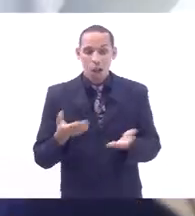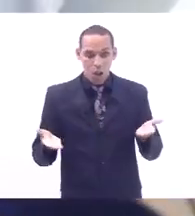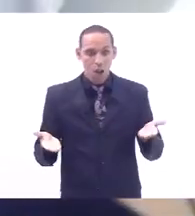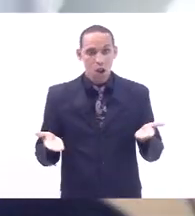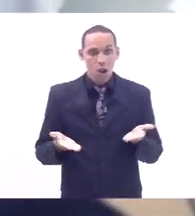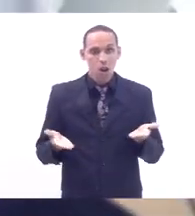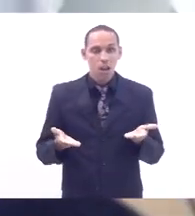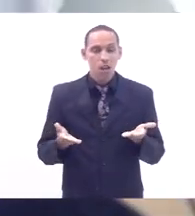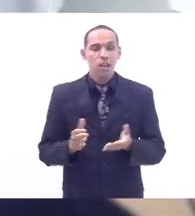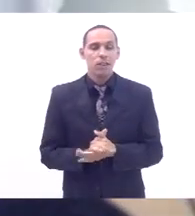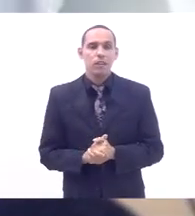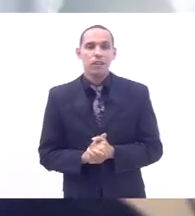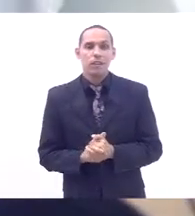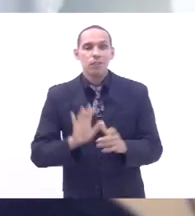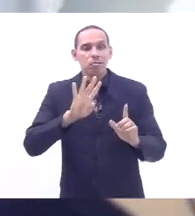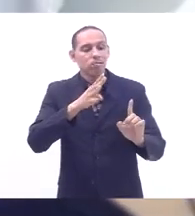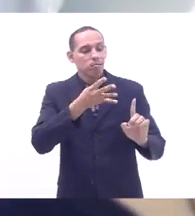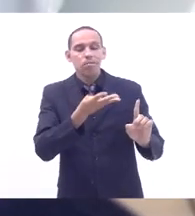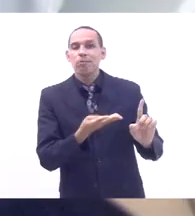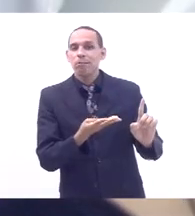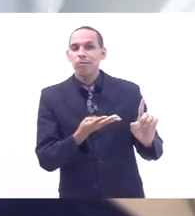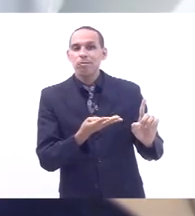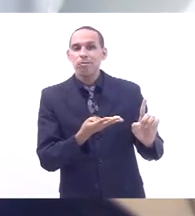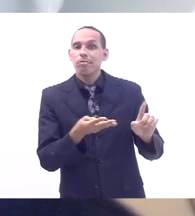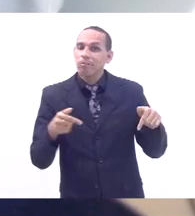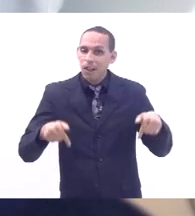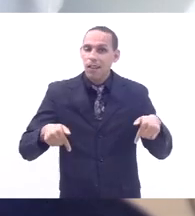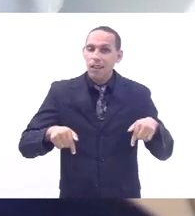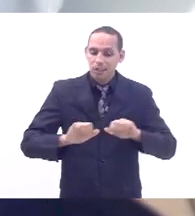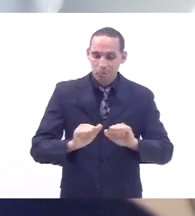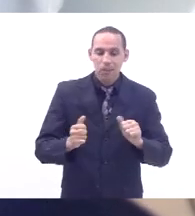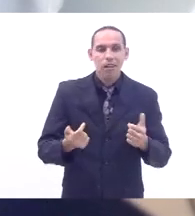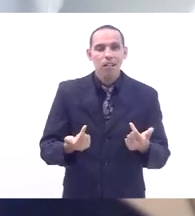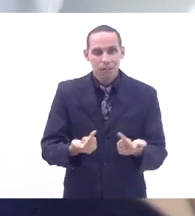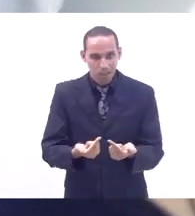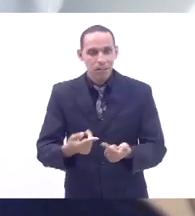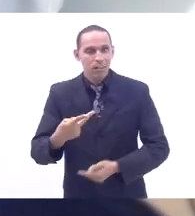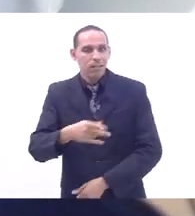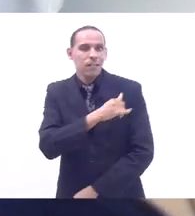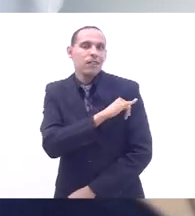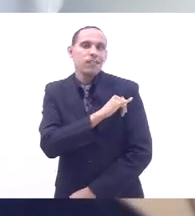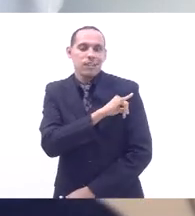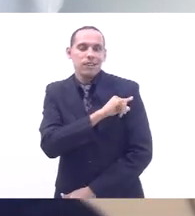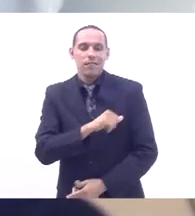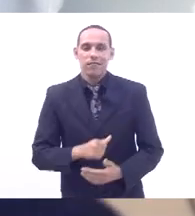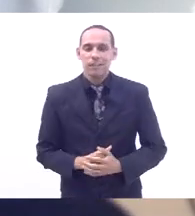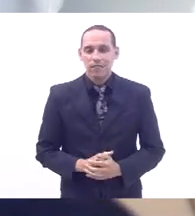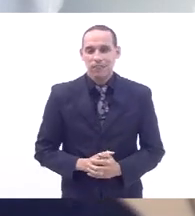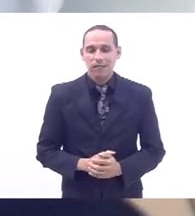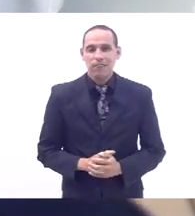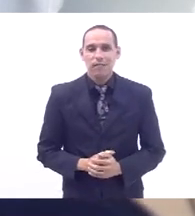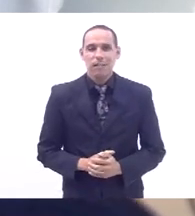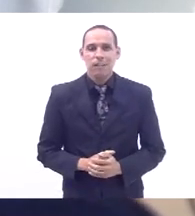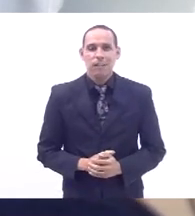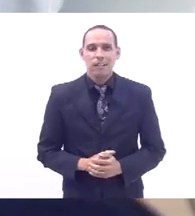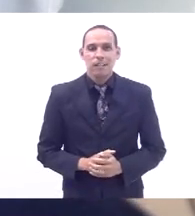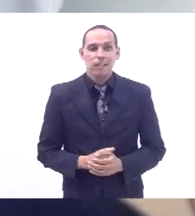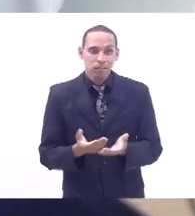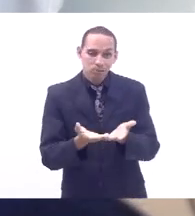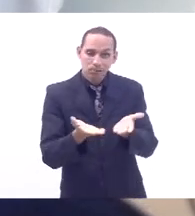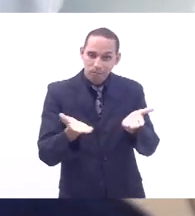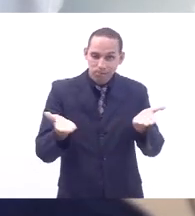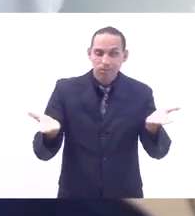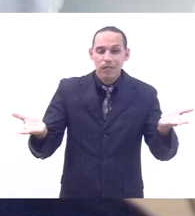fazendo essa homenagem aqui na Assembleia Legislativa do Estado do Rio de Janeiro para os